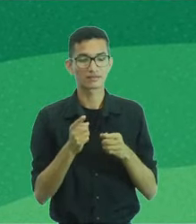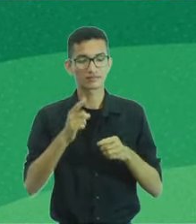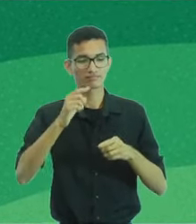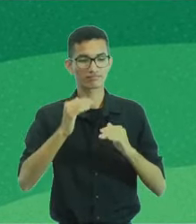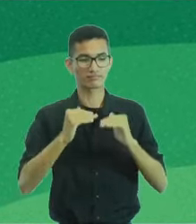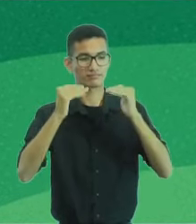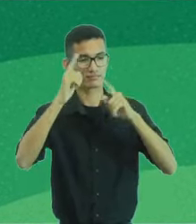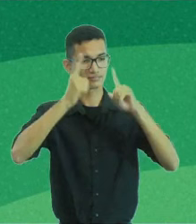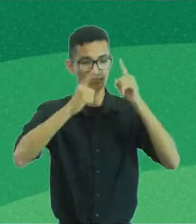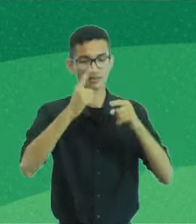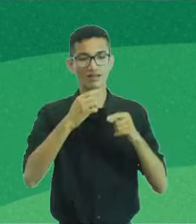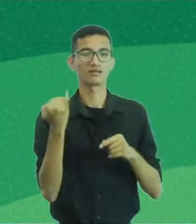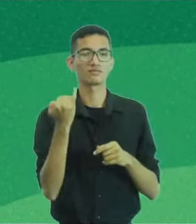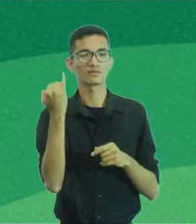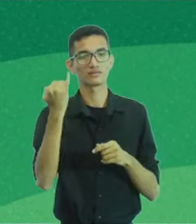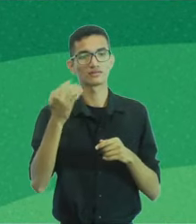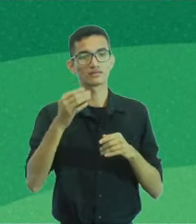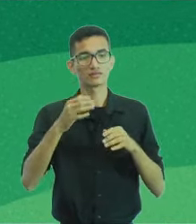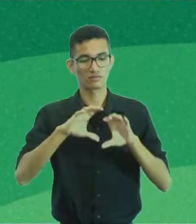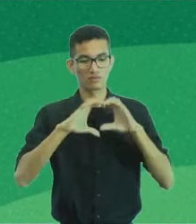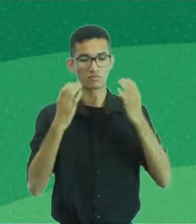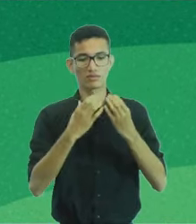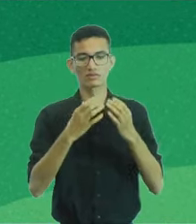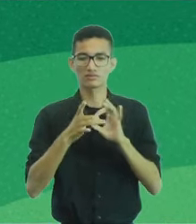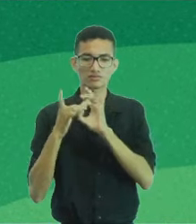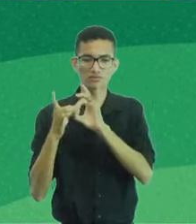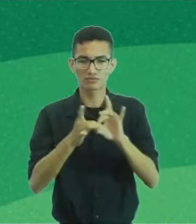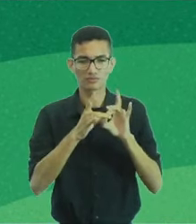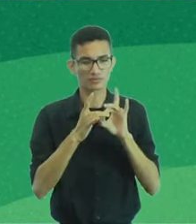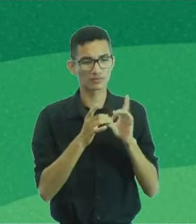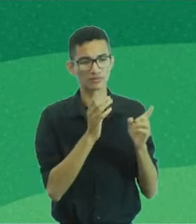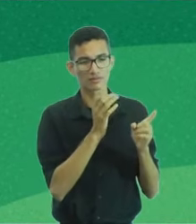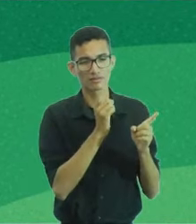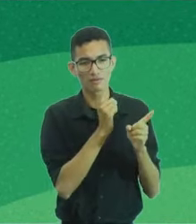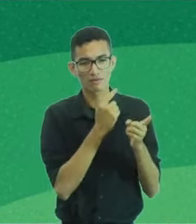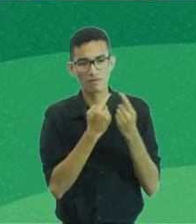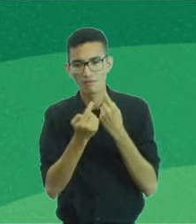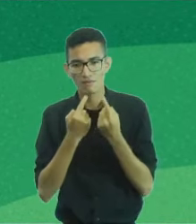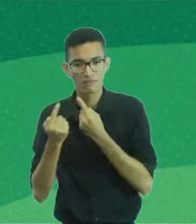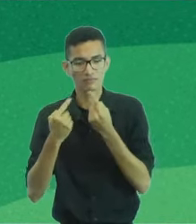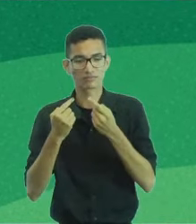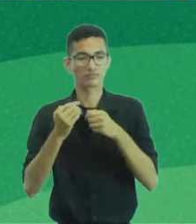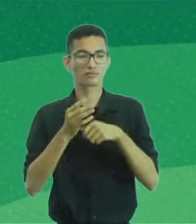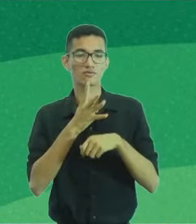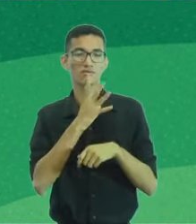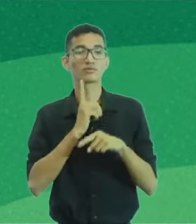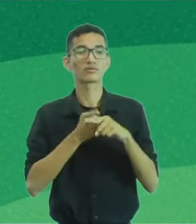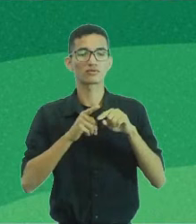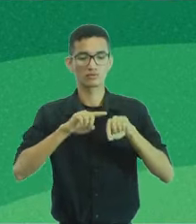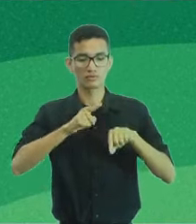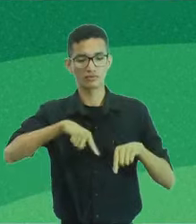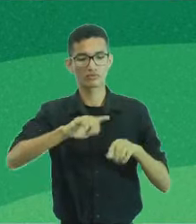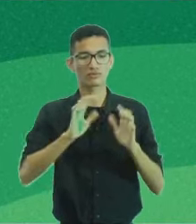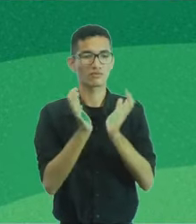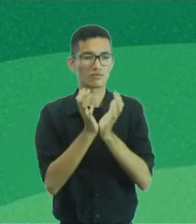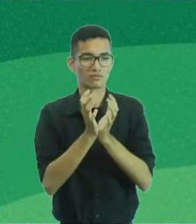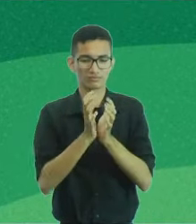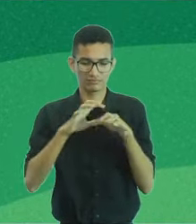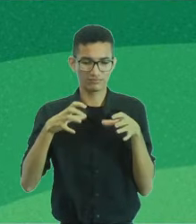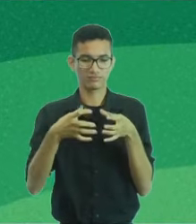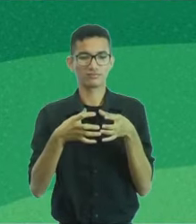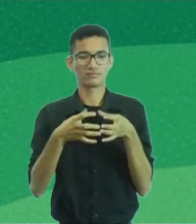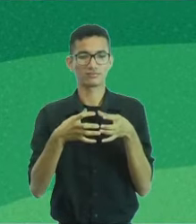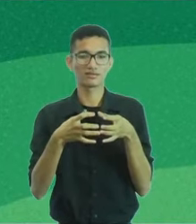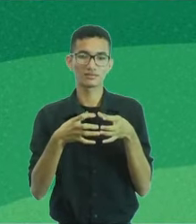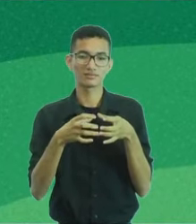que mais existe na comunidade a gente está sempre junto sempre reconhecendo a existência do outro porque a gente é um grupo senão a gente seria sozinho